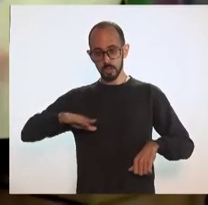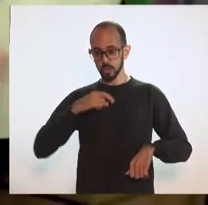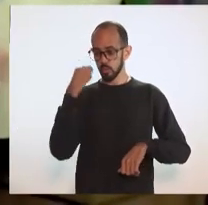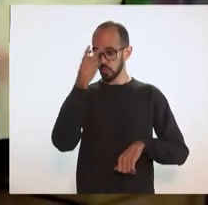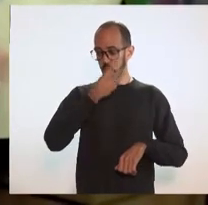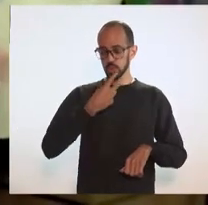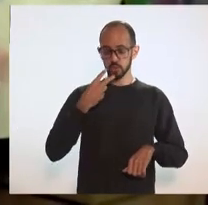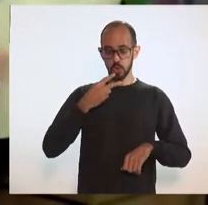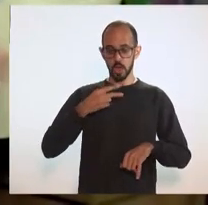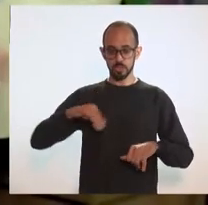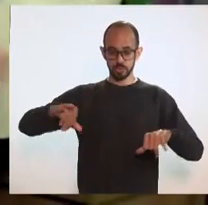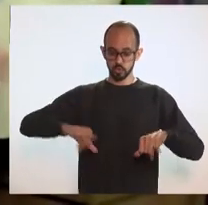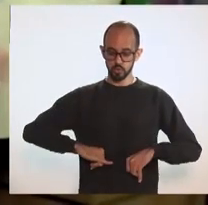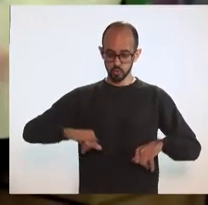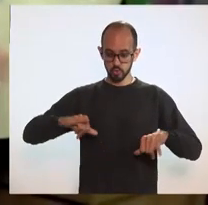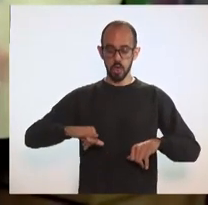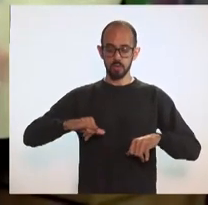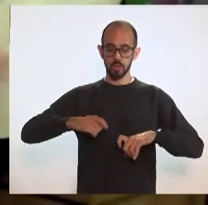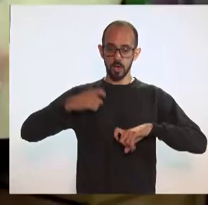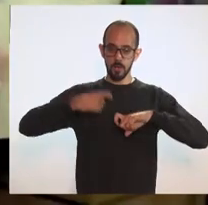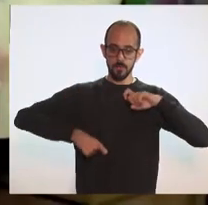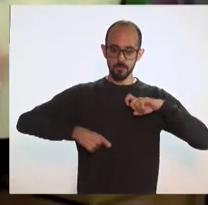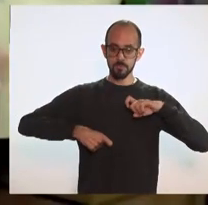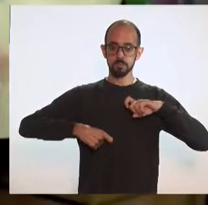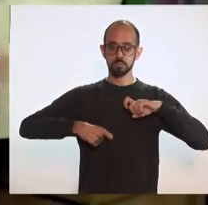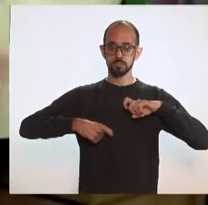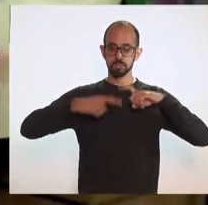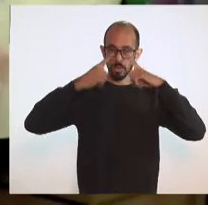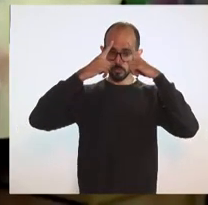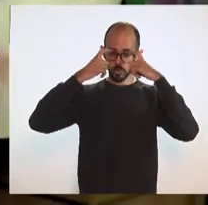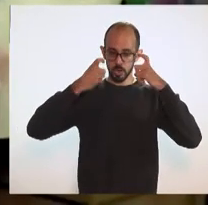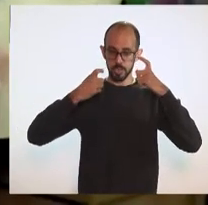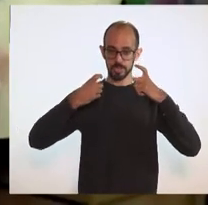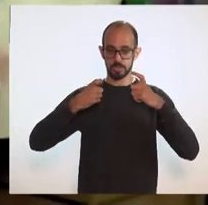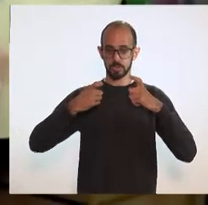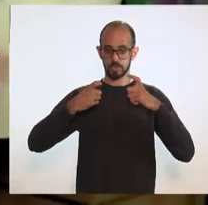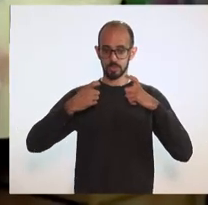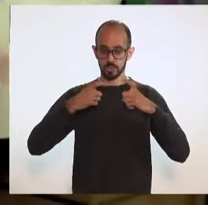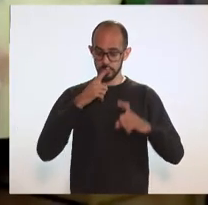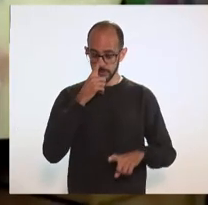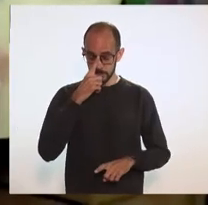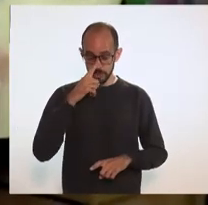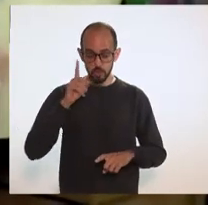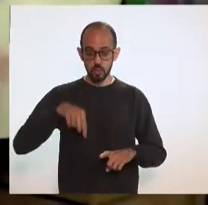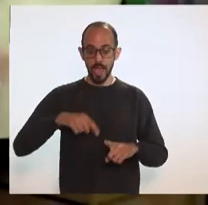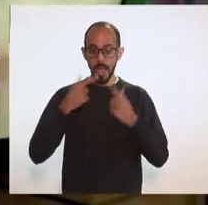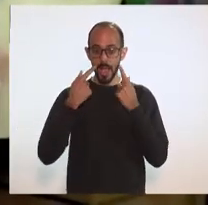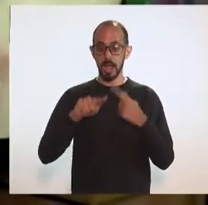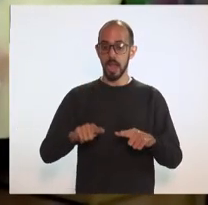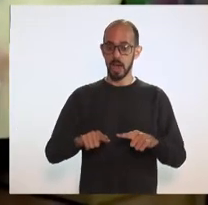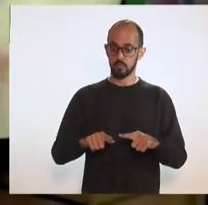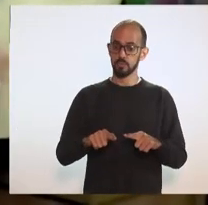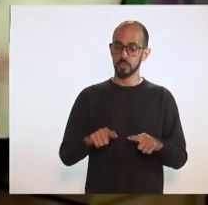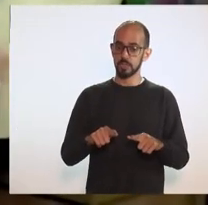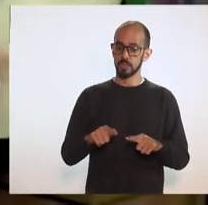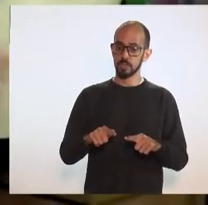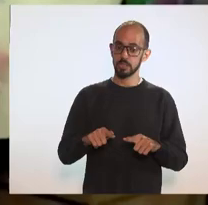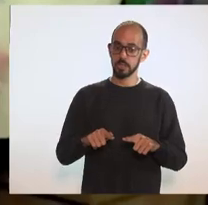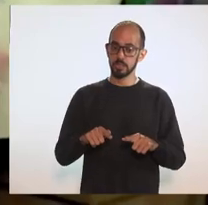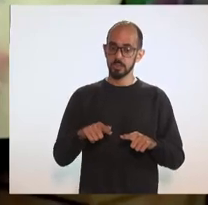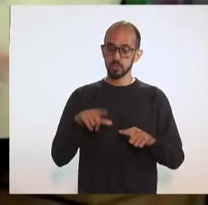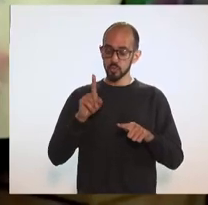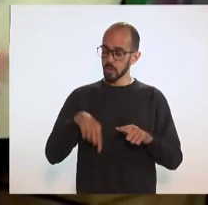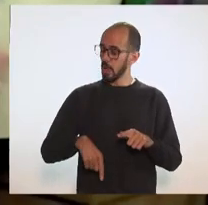vem sendo violentada no nosso país isso é muito branco isso é muito preocupado números